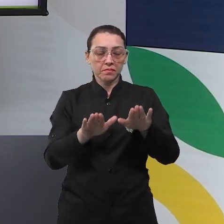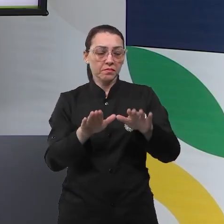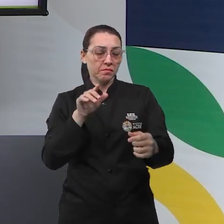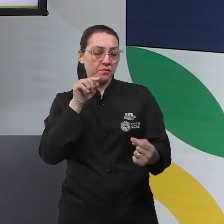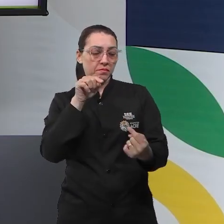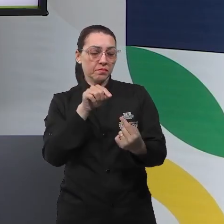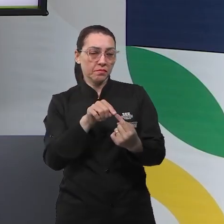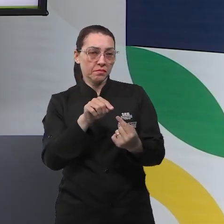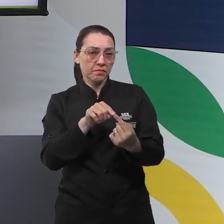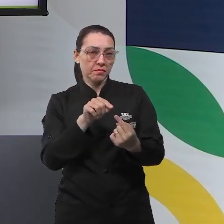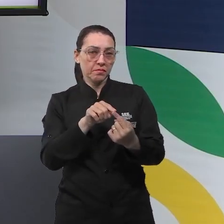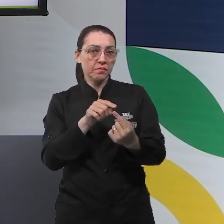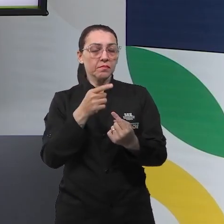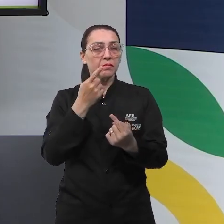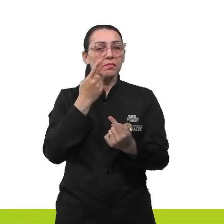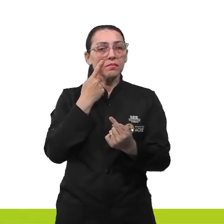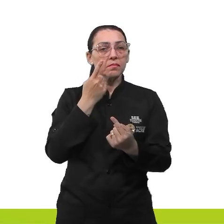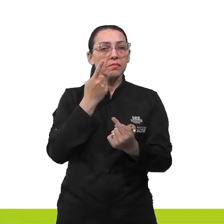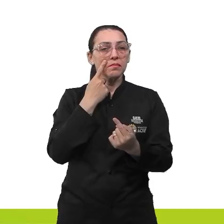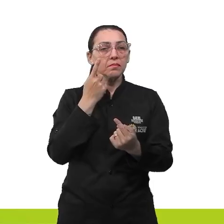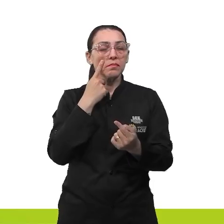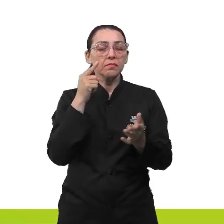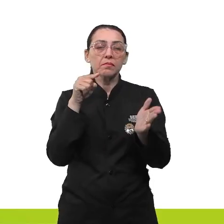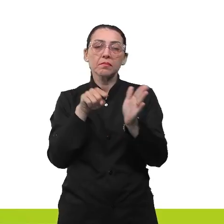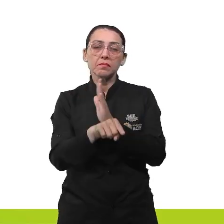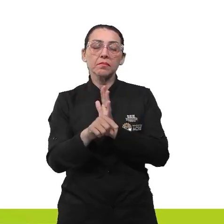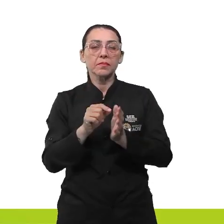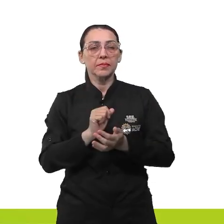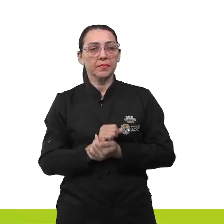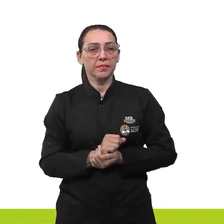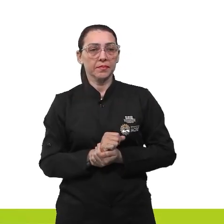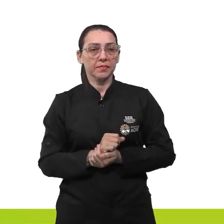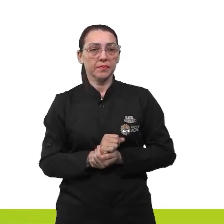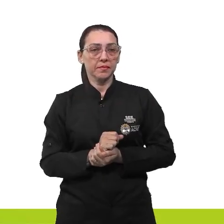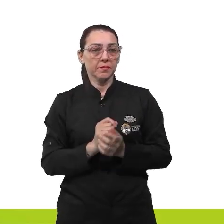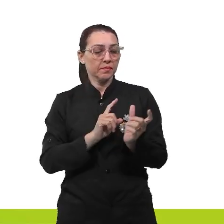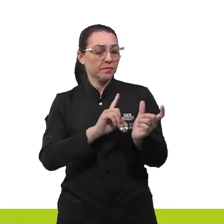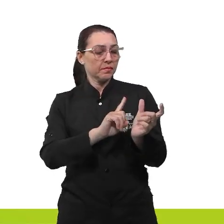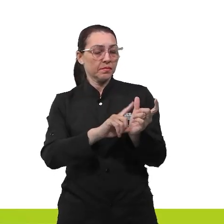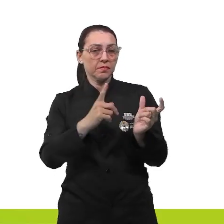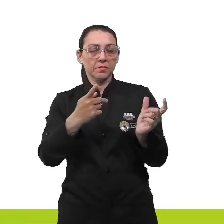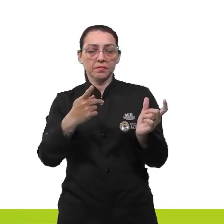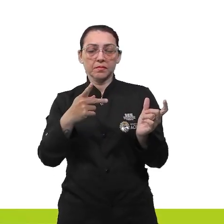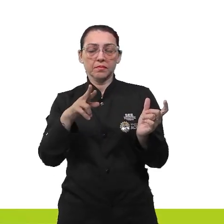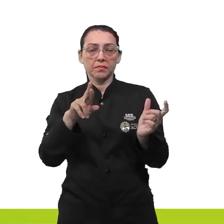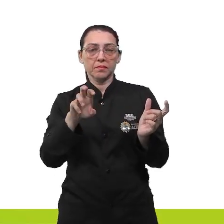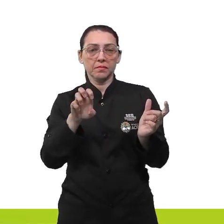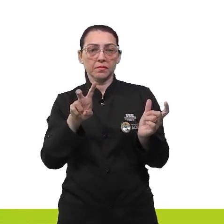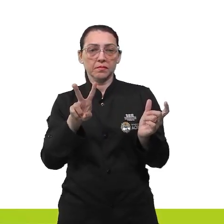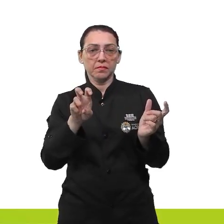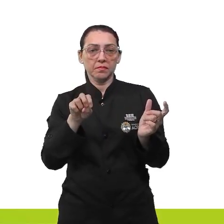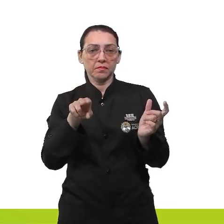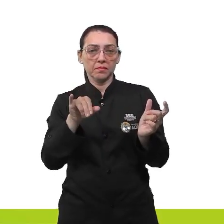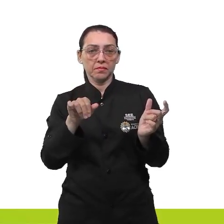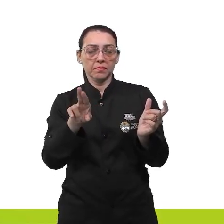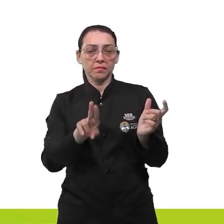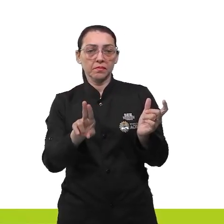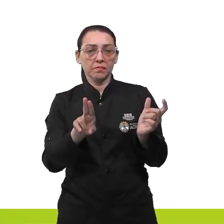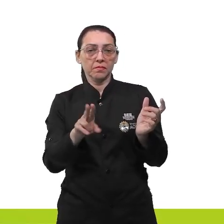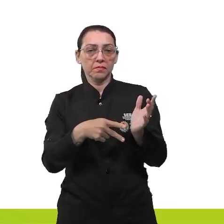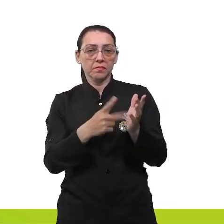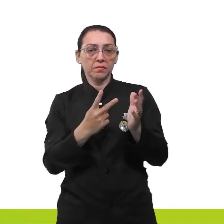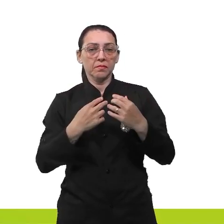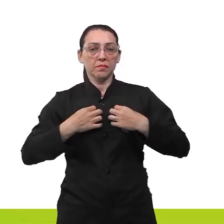finalidade. Então, observemos aqui o enunciado. A palavra prevenir foi usada 2 vezes na camiseta. Com